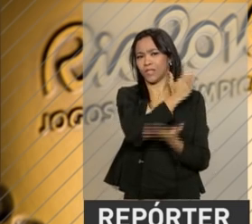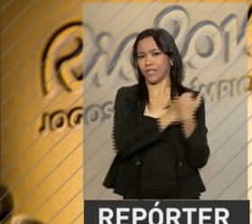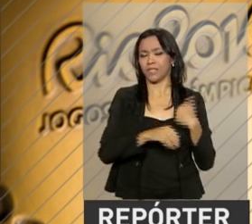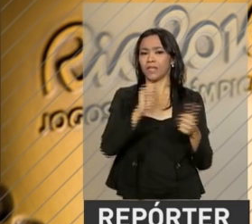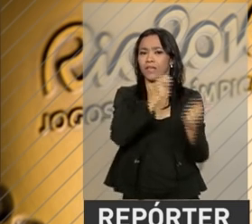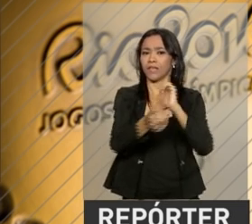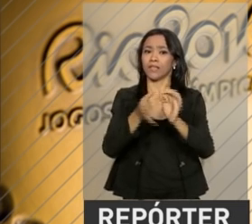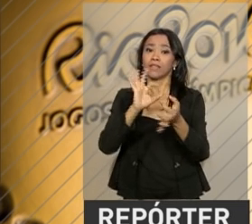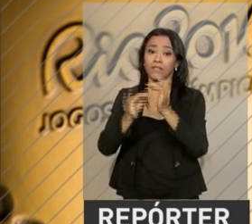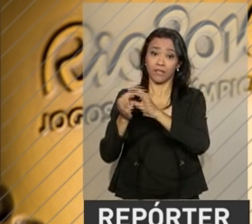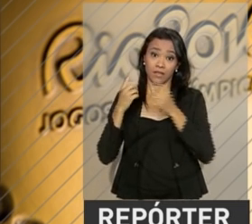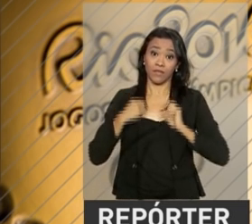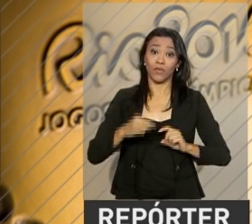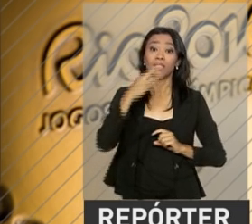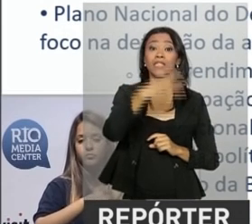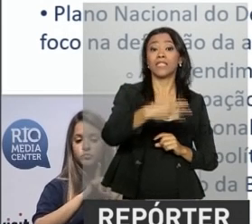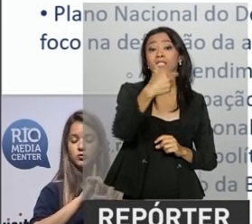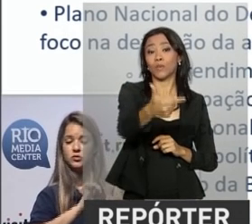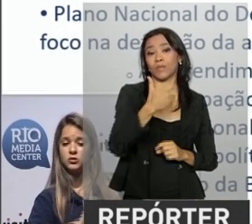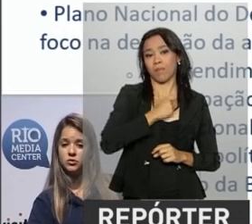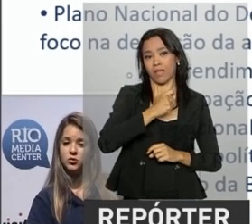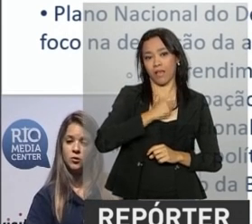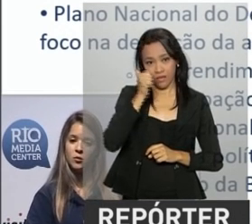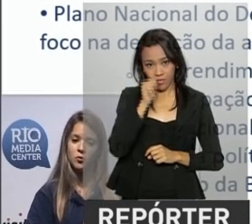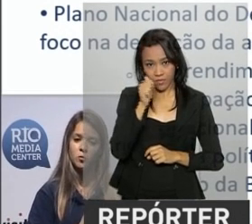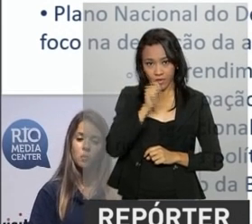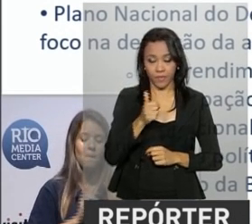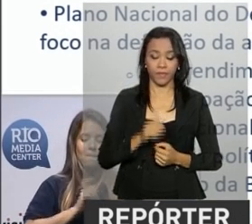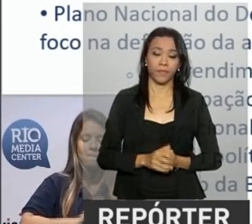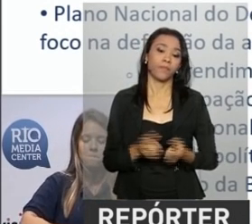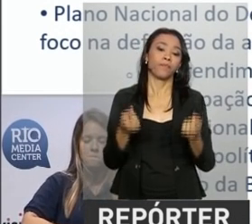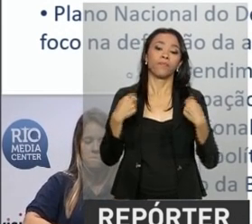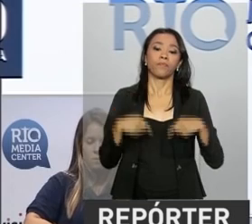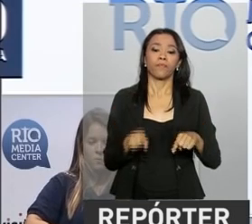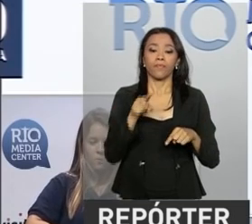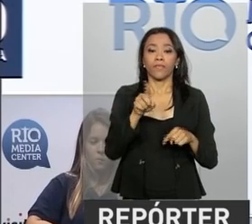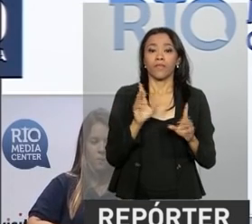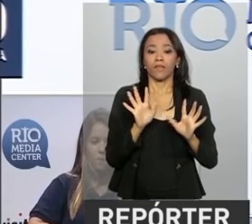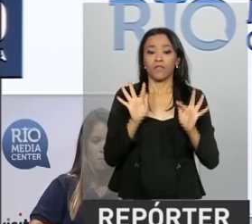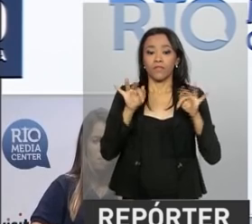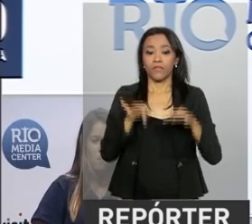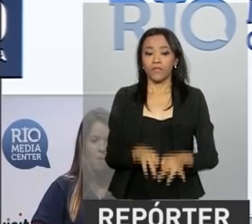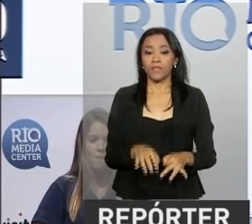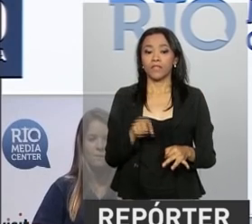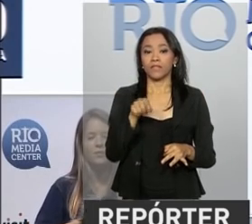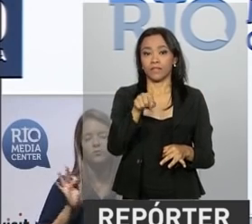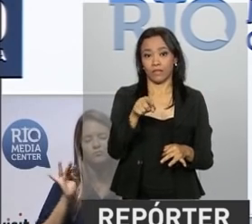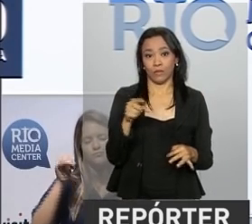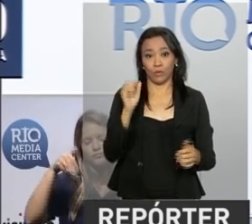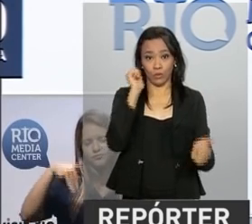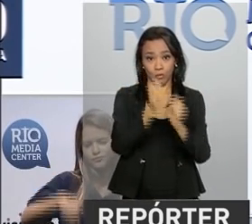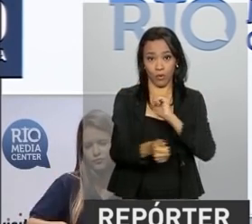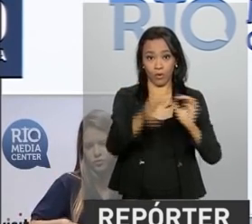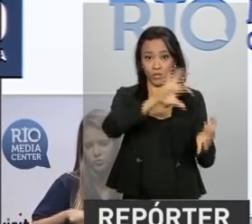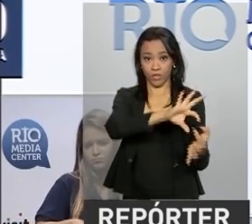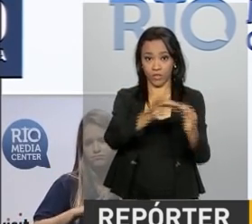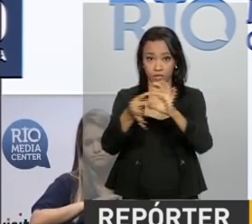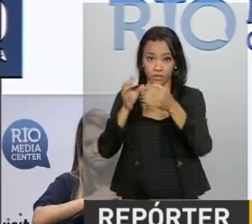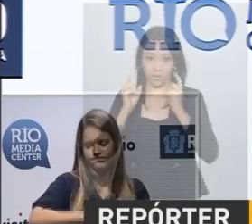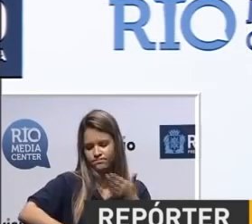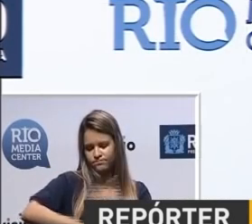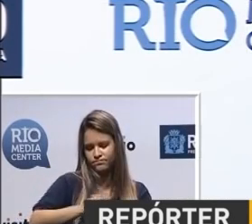32 medalhas para mulheres. Encerramos os Jogos Paralímpicos e, portanto, os Jogos